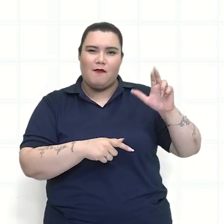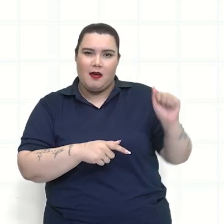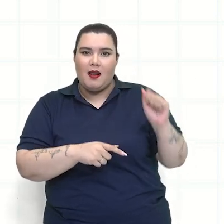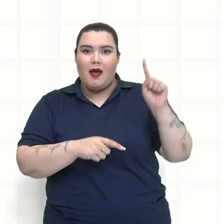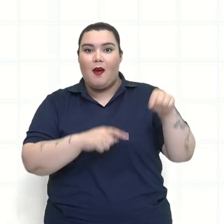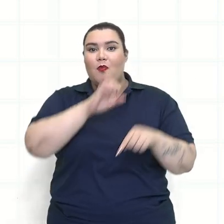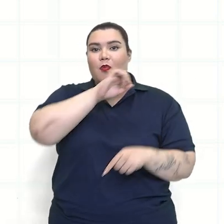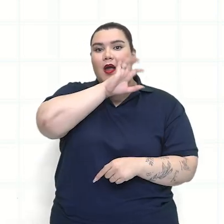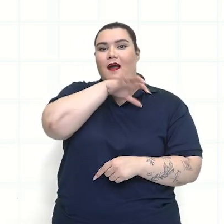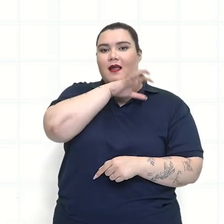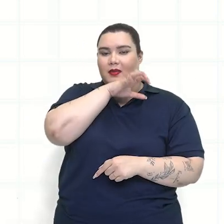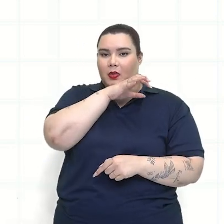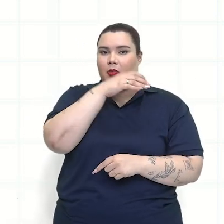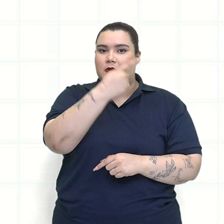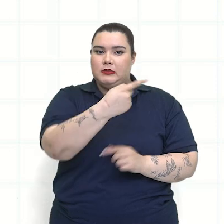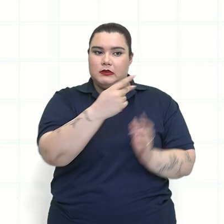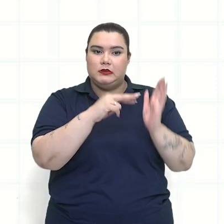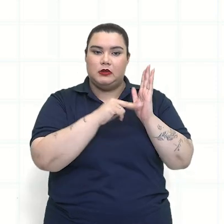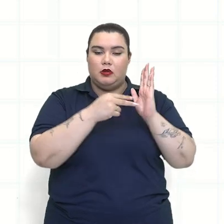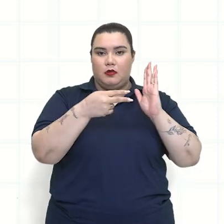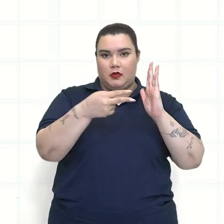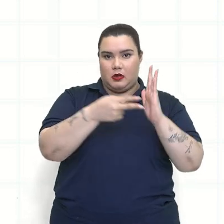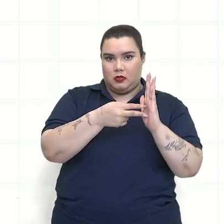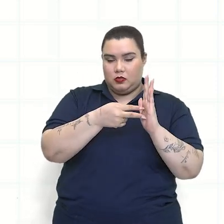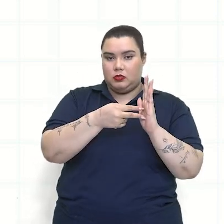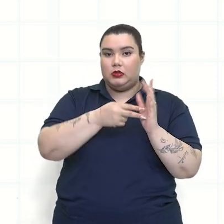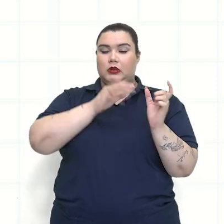está no seu sentido